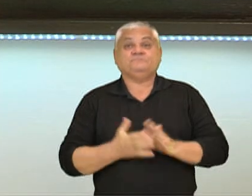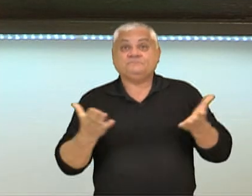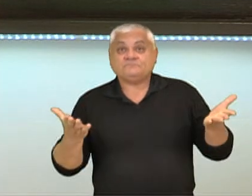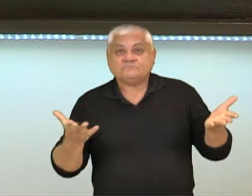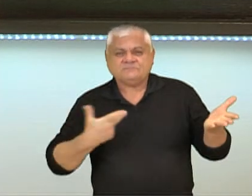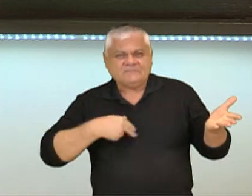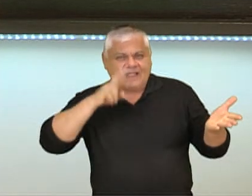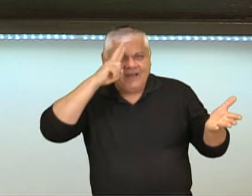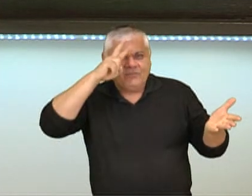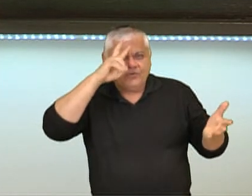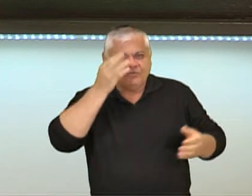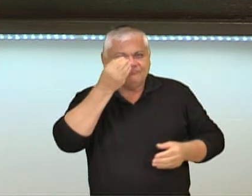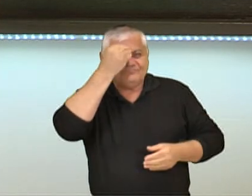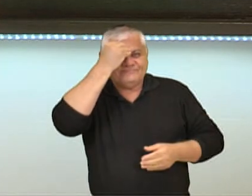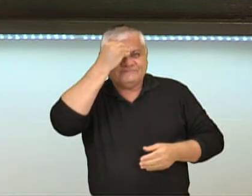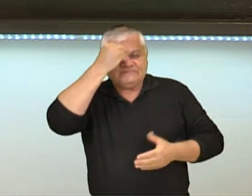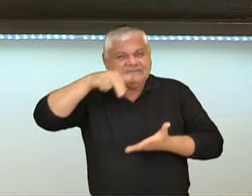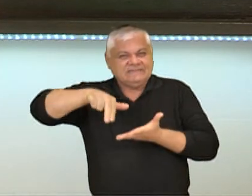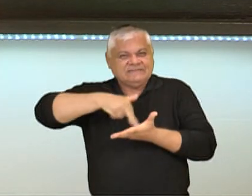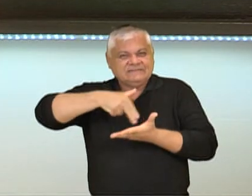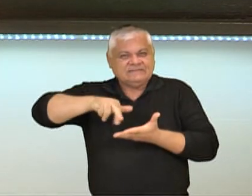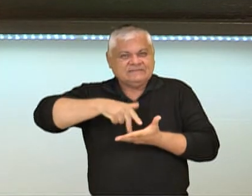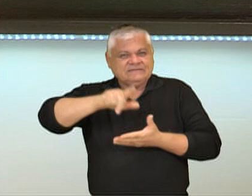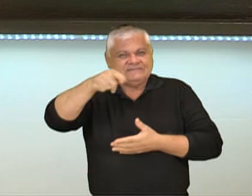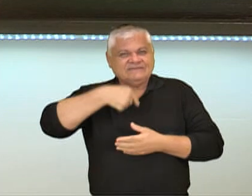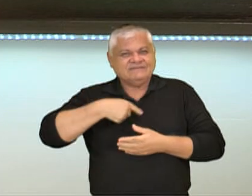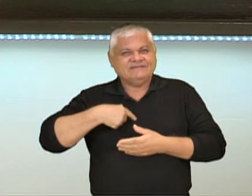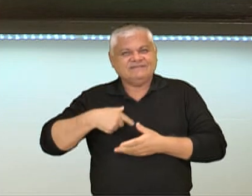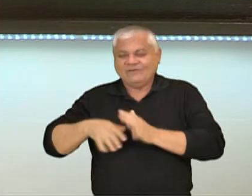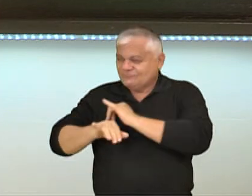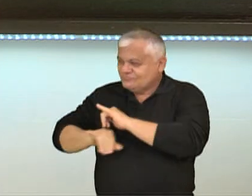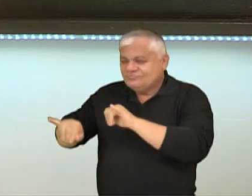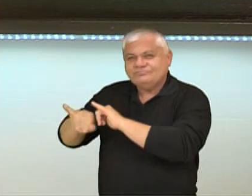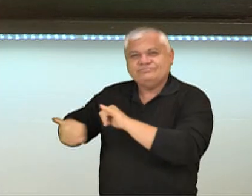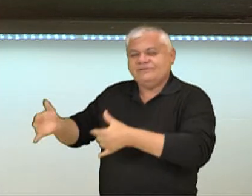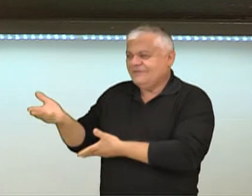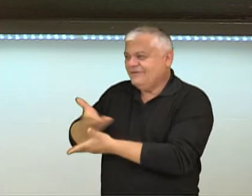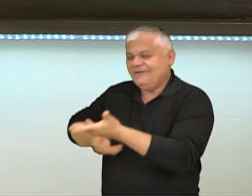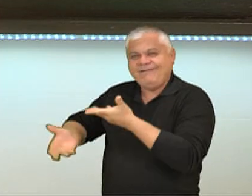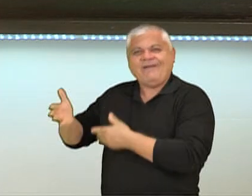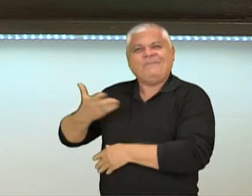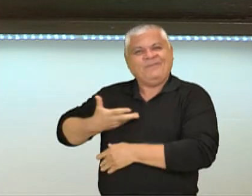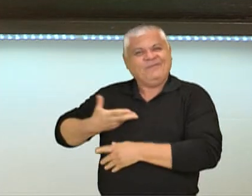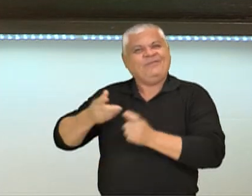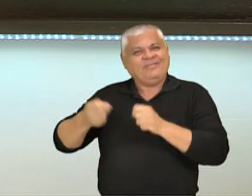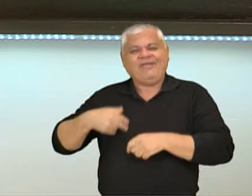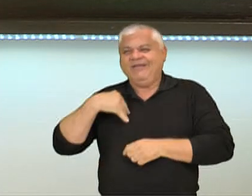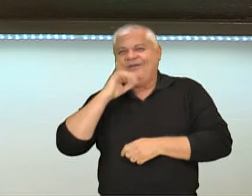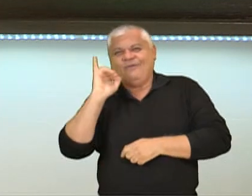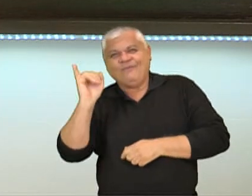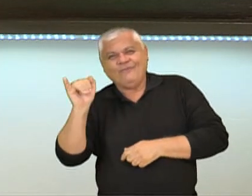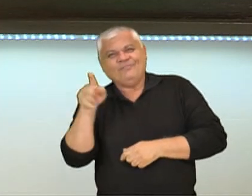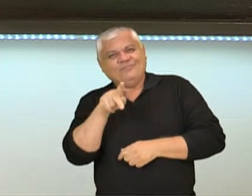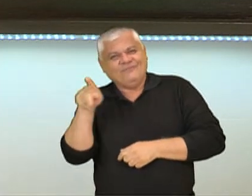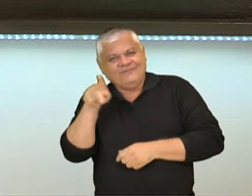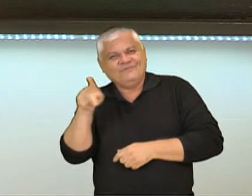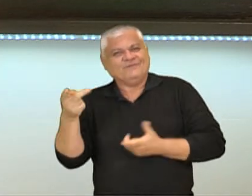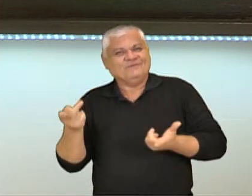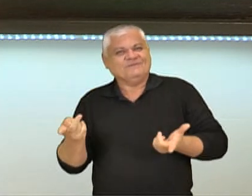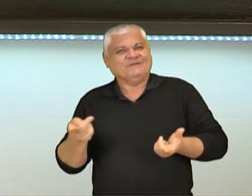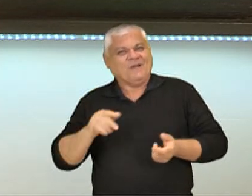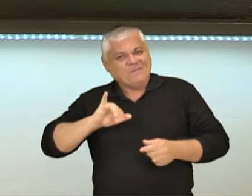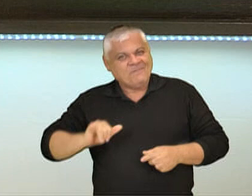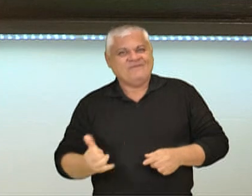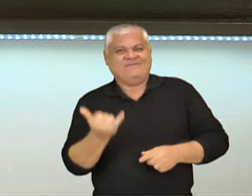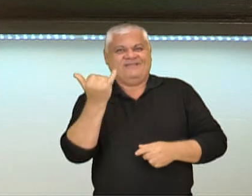E aí, lembrou alguma? Se você lembrou e quiser dividir com seus amigos aí, ou com os professores, fica aí